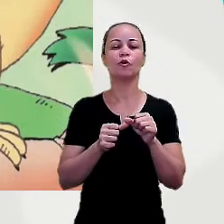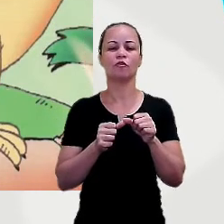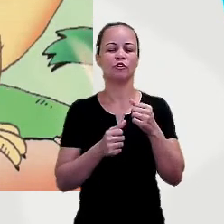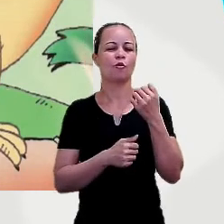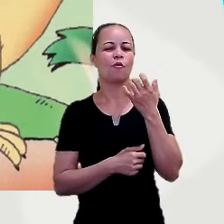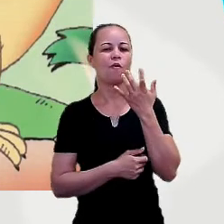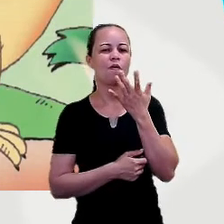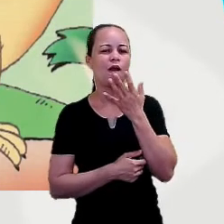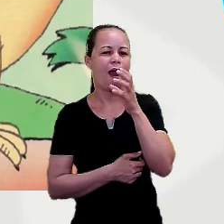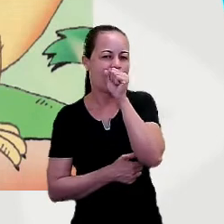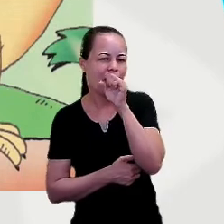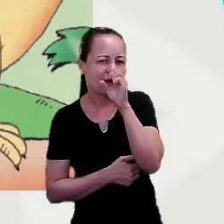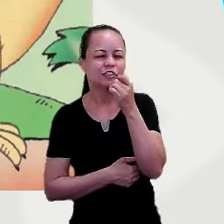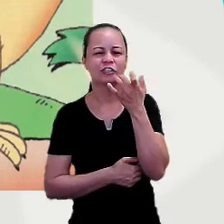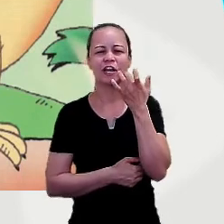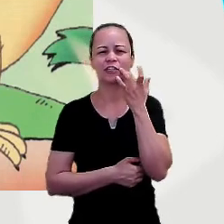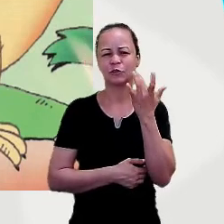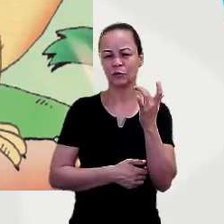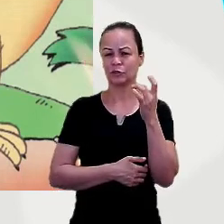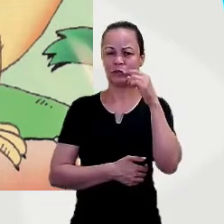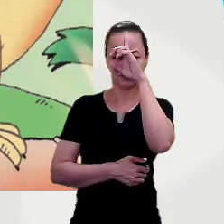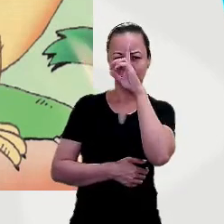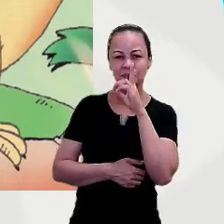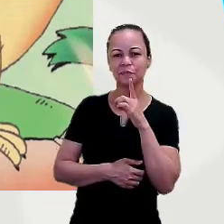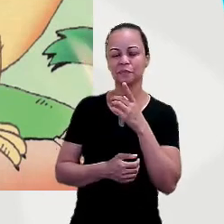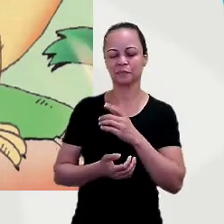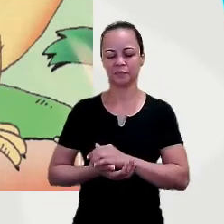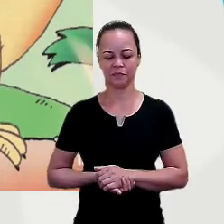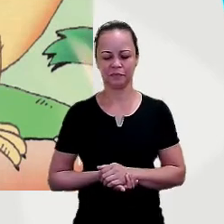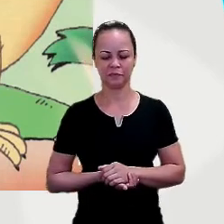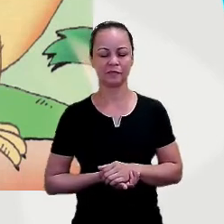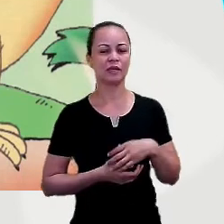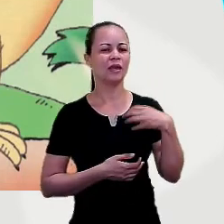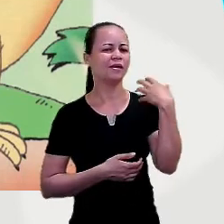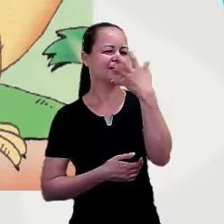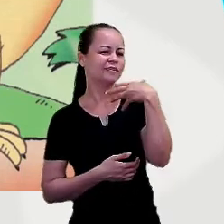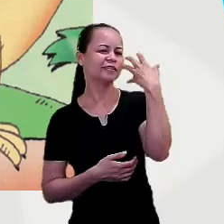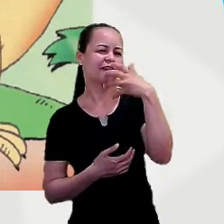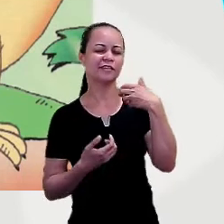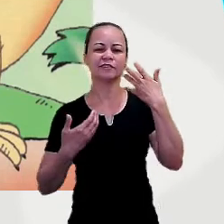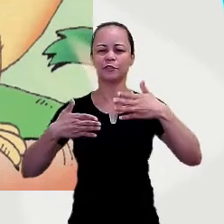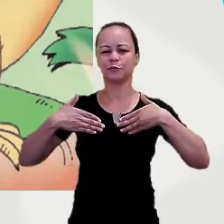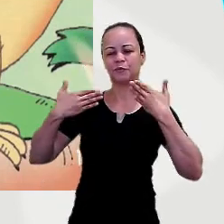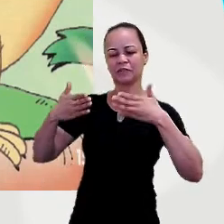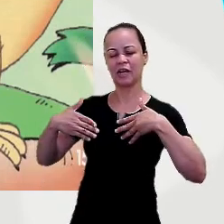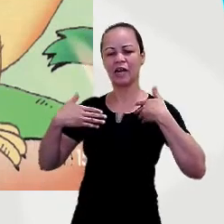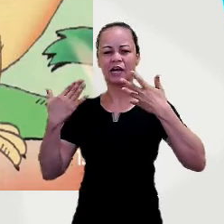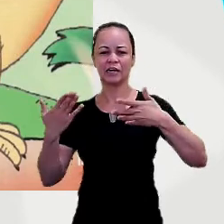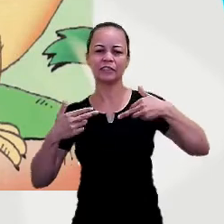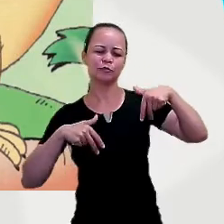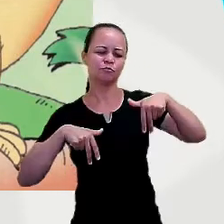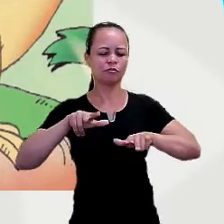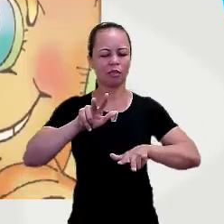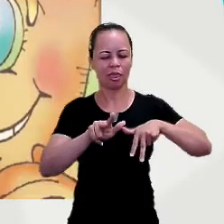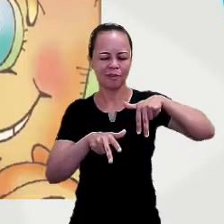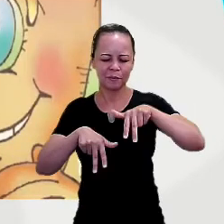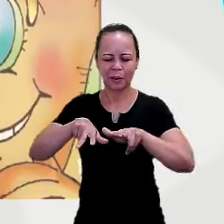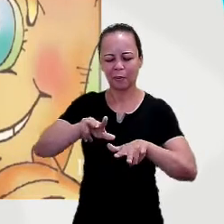alaranjado, loiro laranja dourado. E cantando alegremente, lá se foi ainda contente.